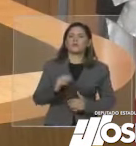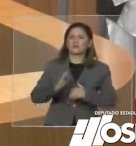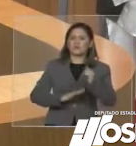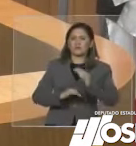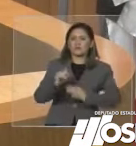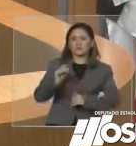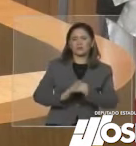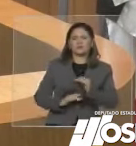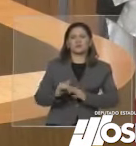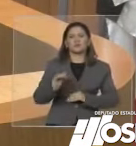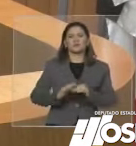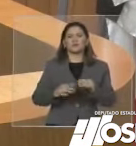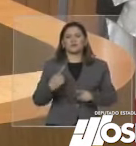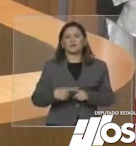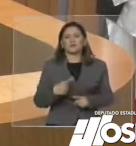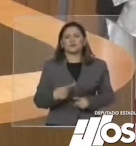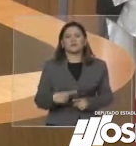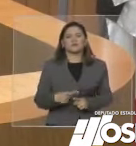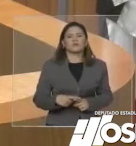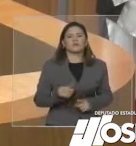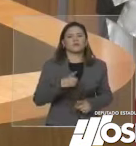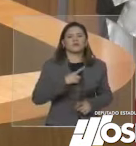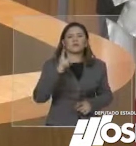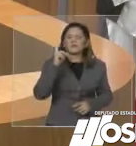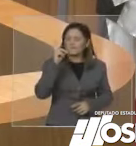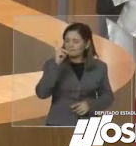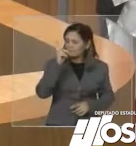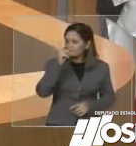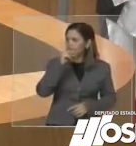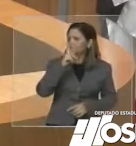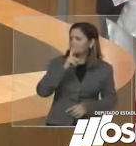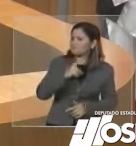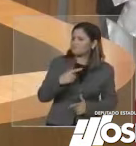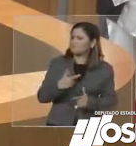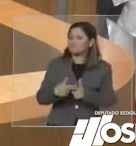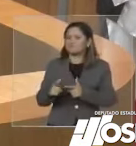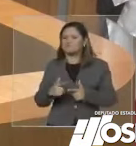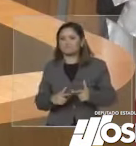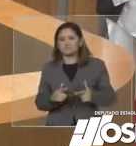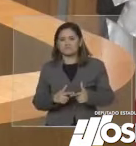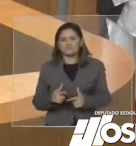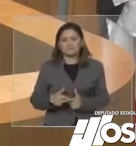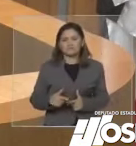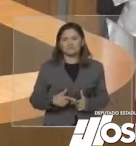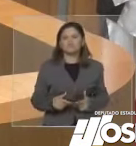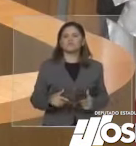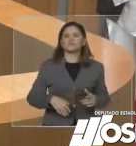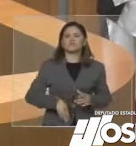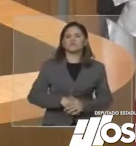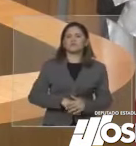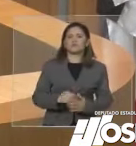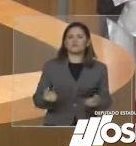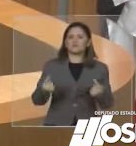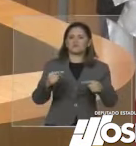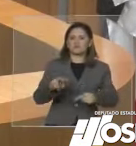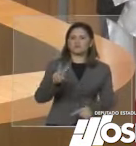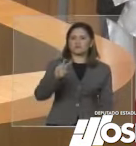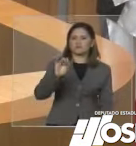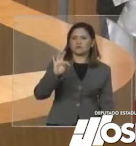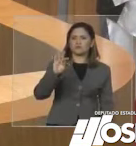tantas dificuldades, jogos que tivemos contra o Vitória,